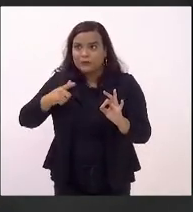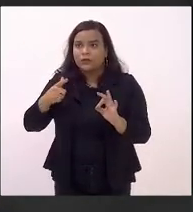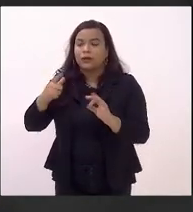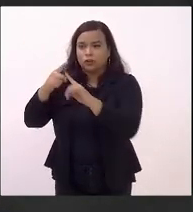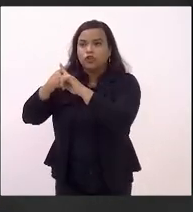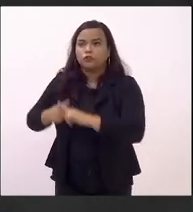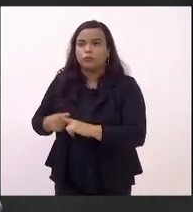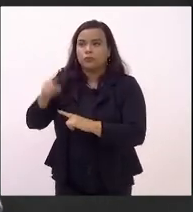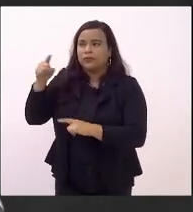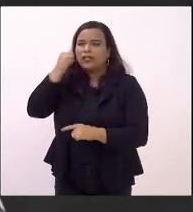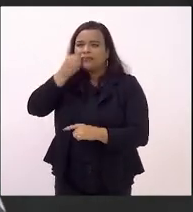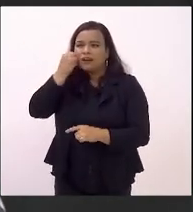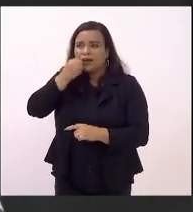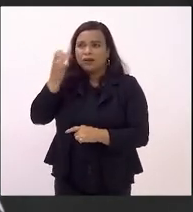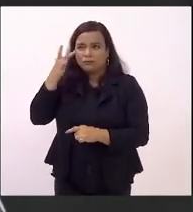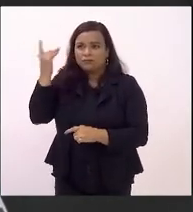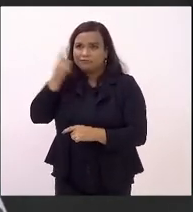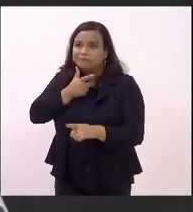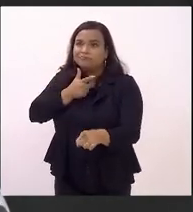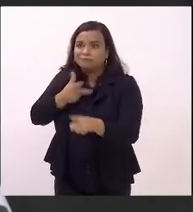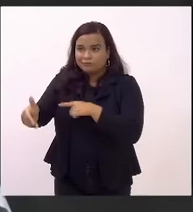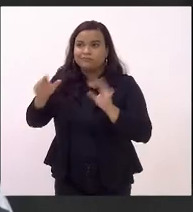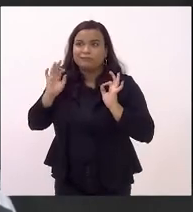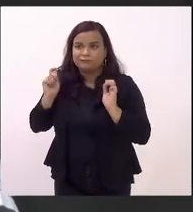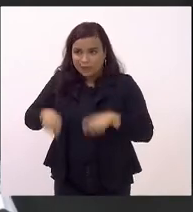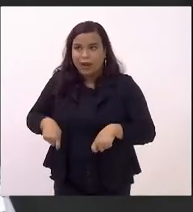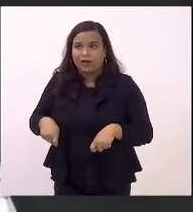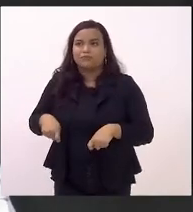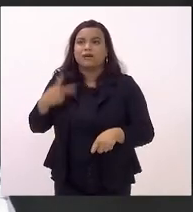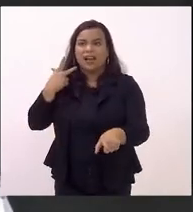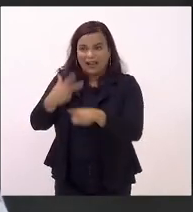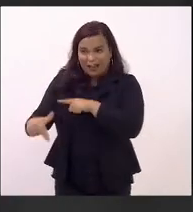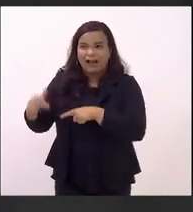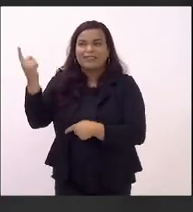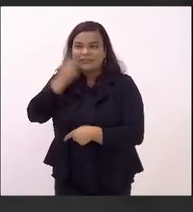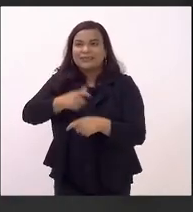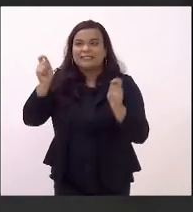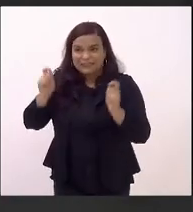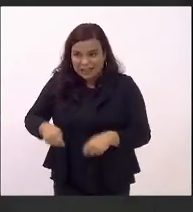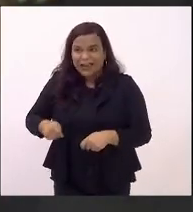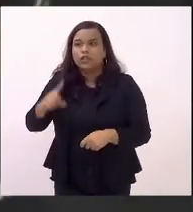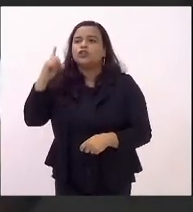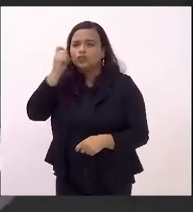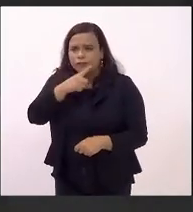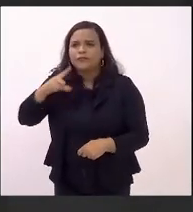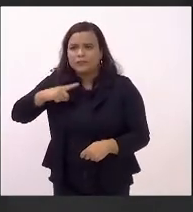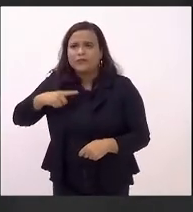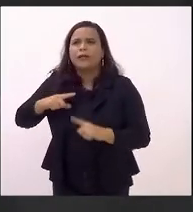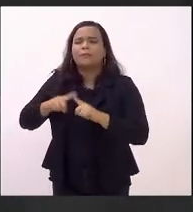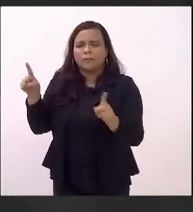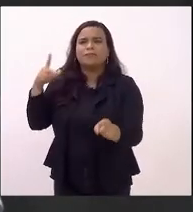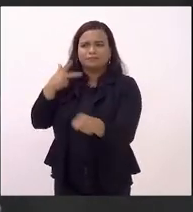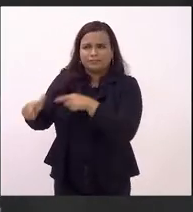Senado, pasme vocês, a gente tem tudo para ganhar essas eleições. O mais difícil que ela seja, sendo uma vaga.